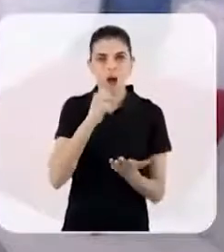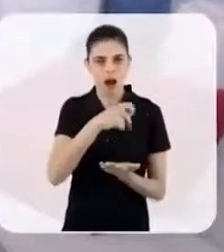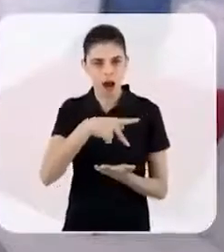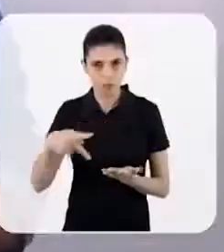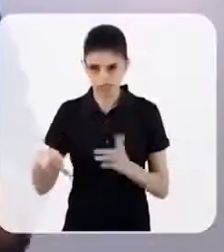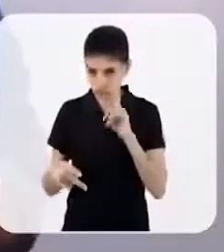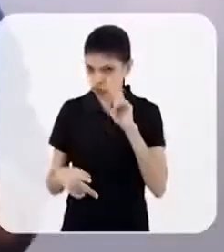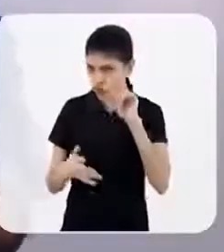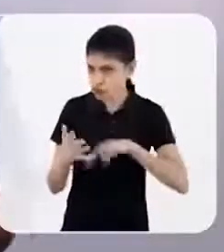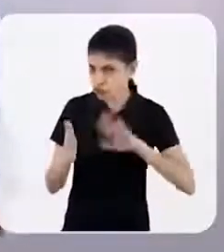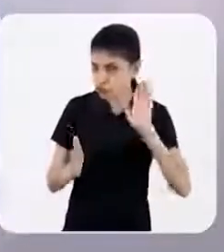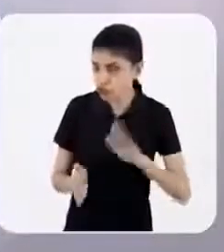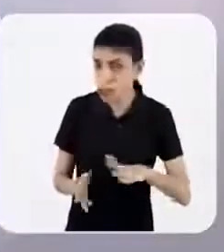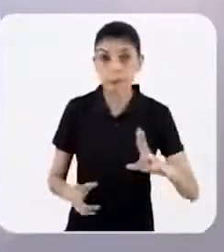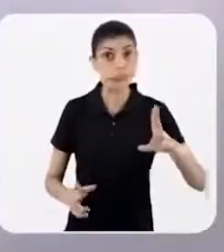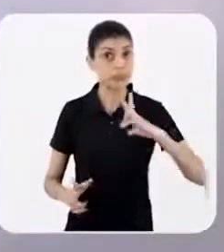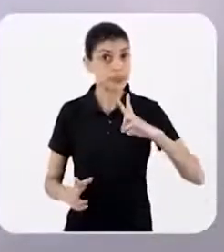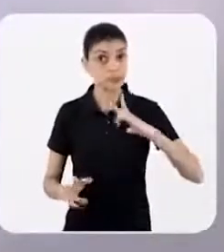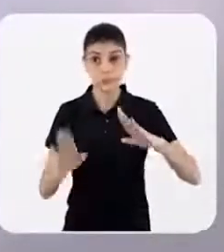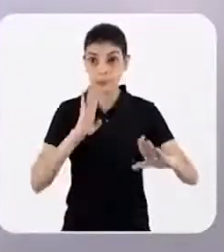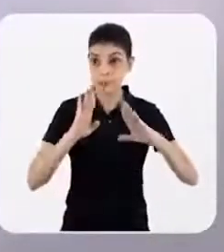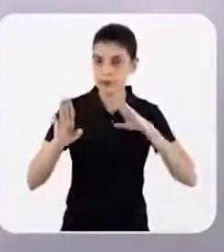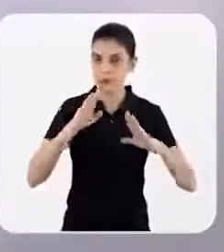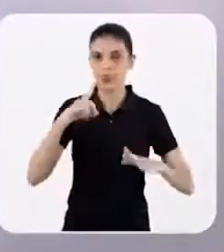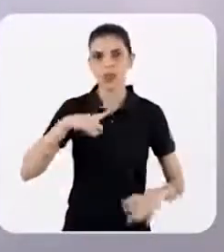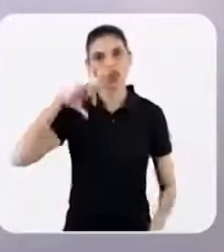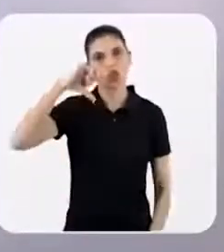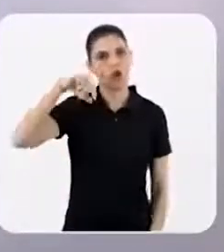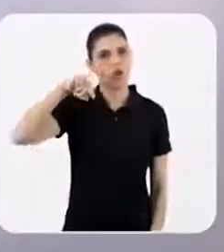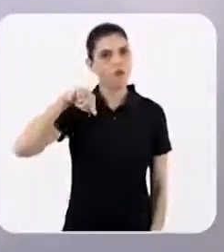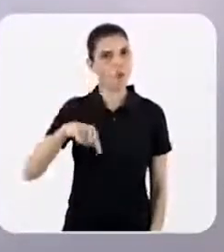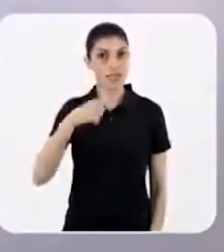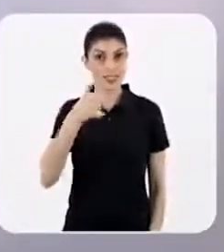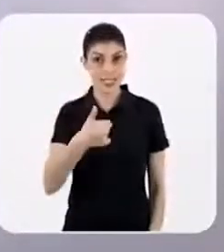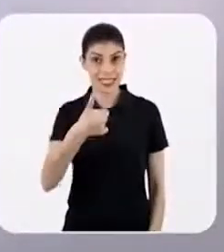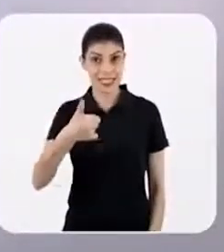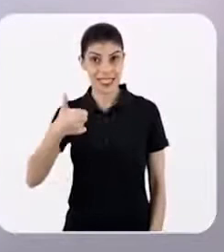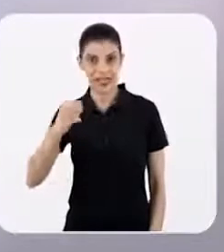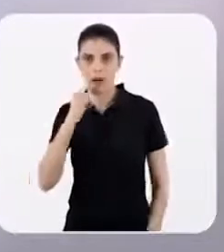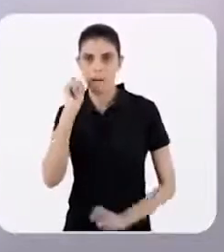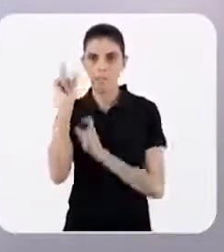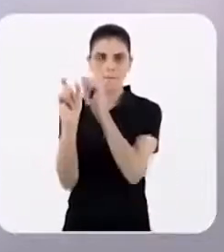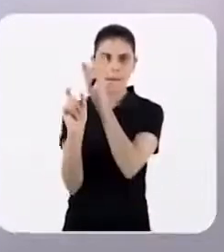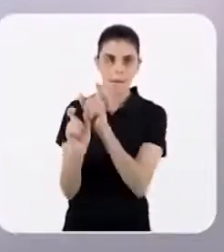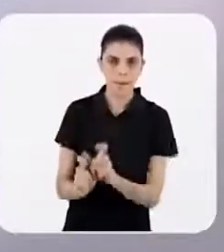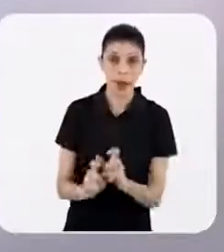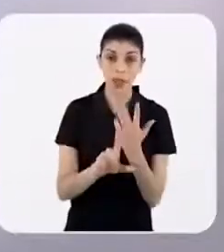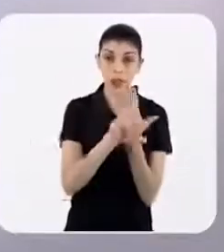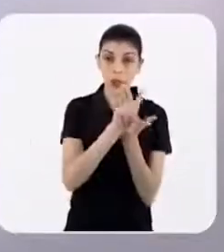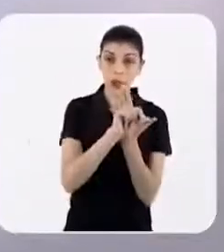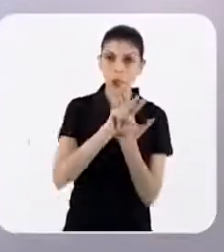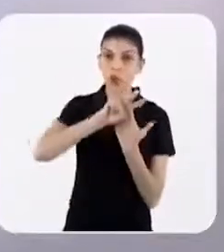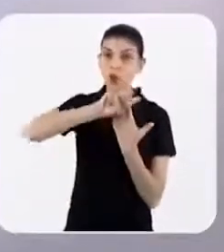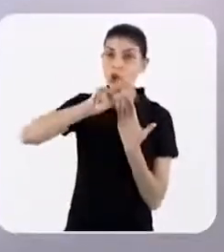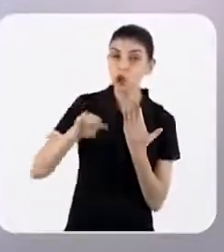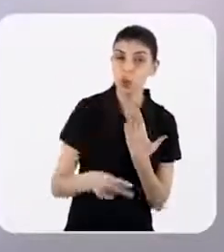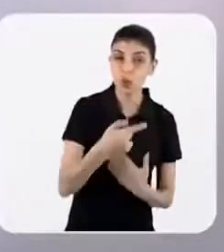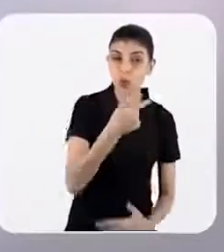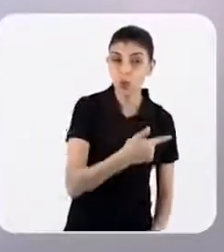algum aplicativo? Para você ter uma ideia, os termos de privacidade do Facebook têm 9.110 palavras e Twitter